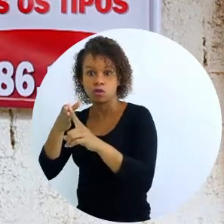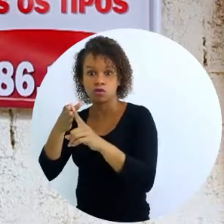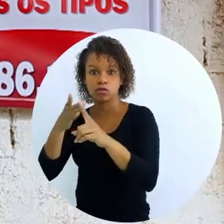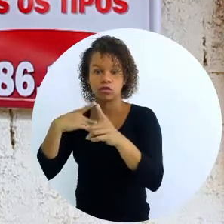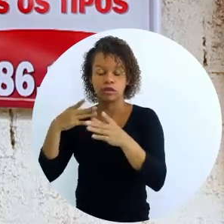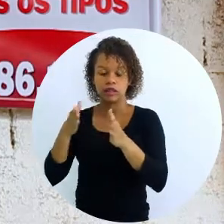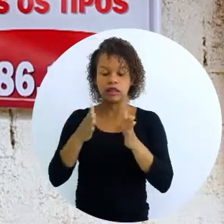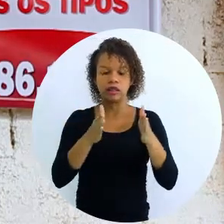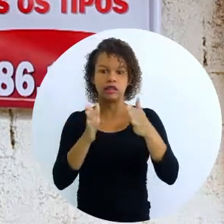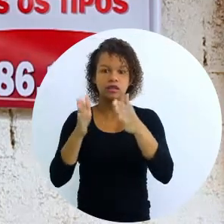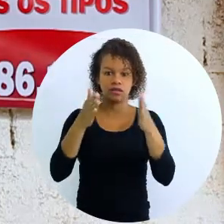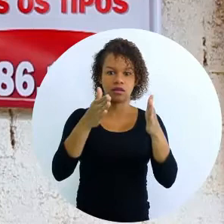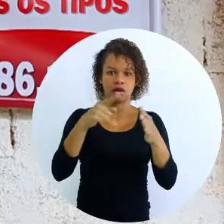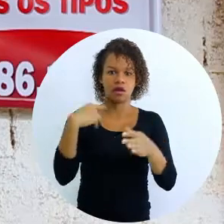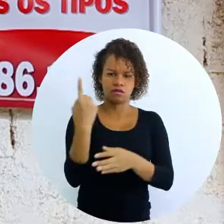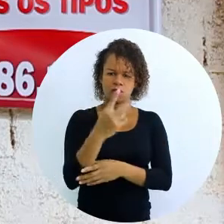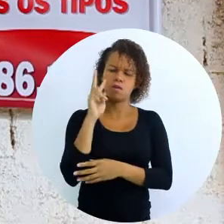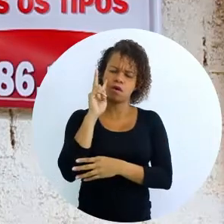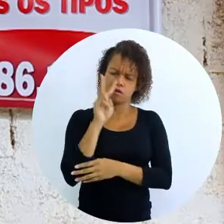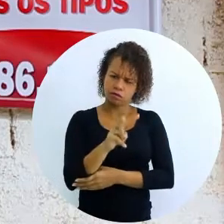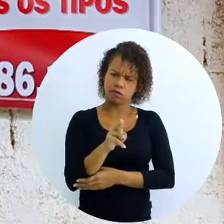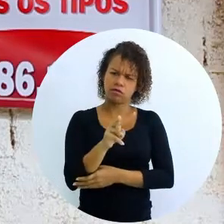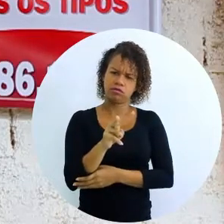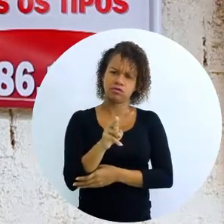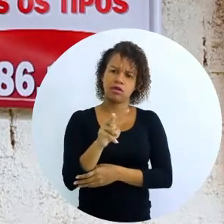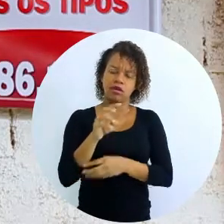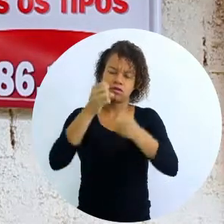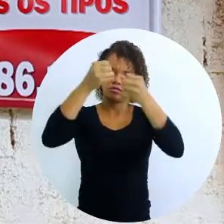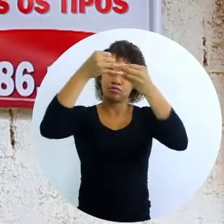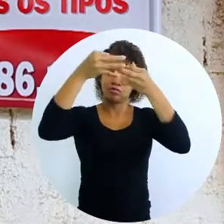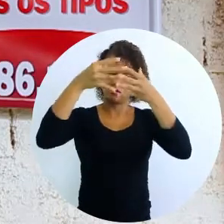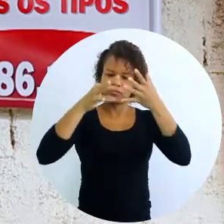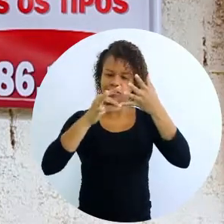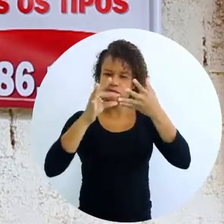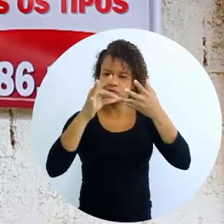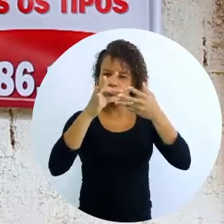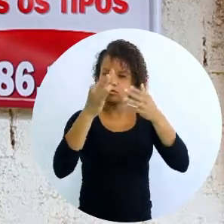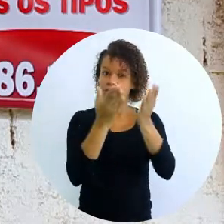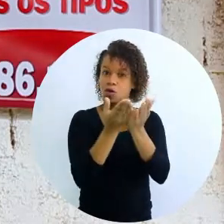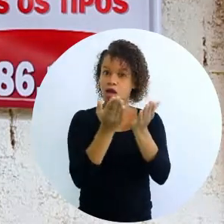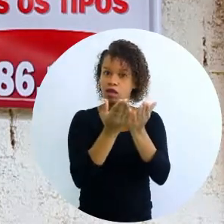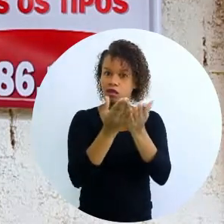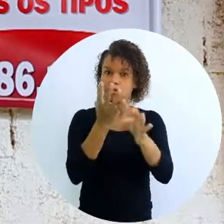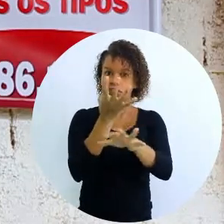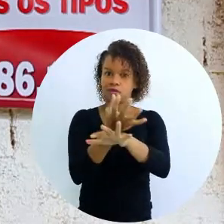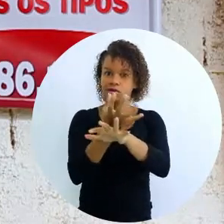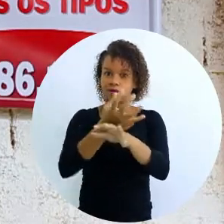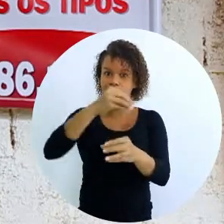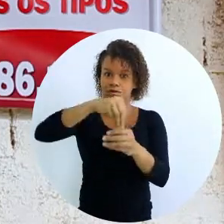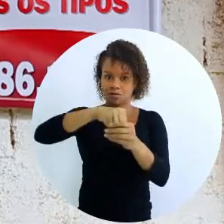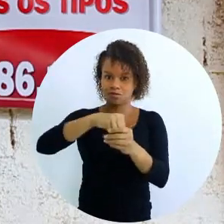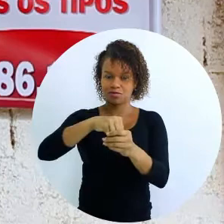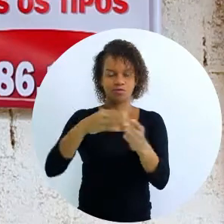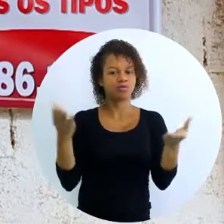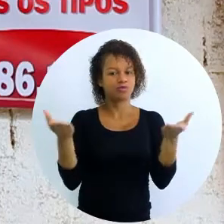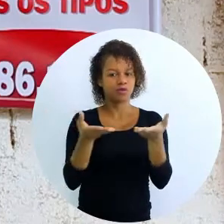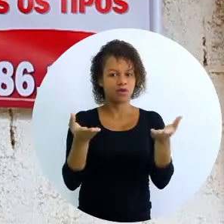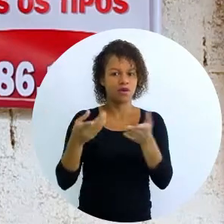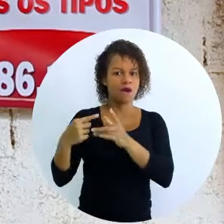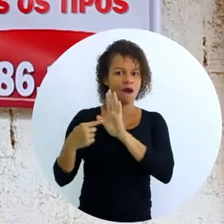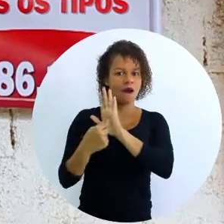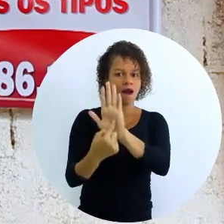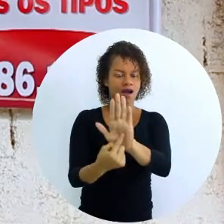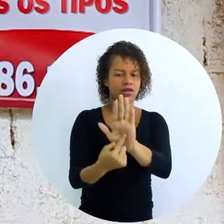de ignição. Vocês poderão ver isso detalhadamente lá no caderno da disciplina. Então, vamos trazer aqui